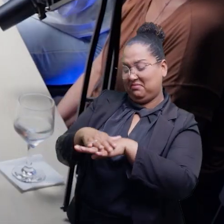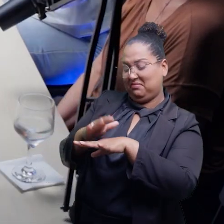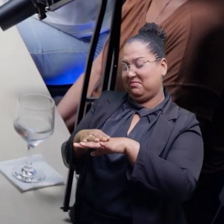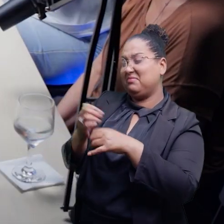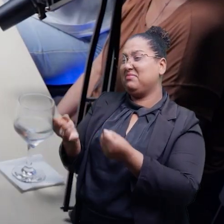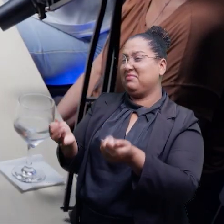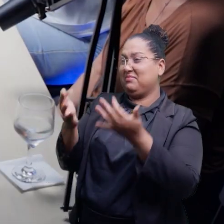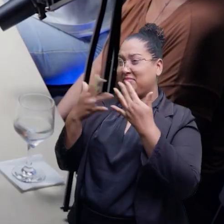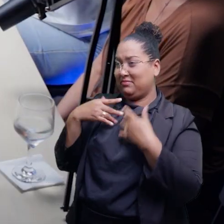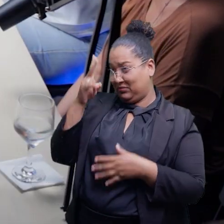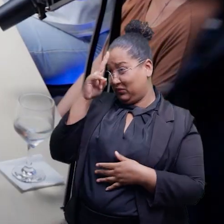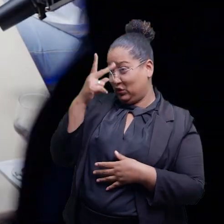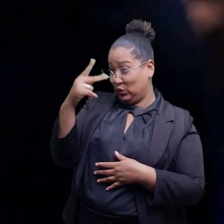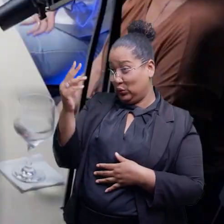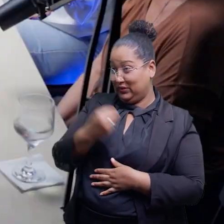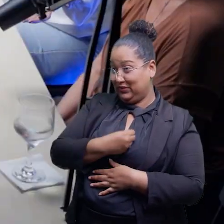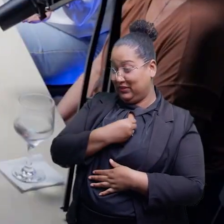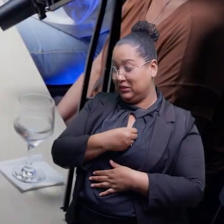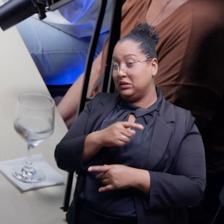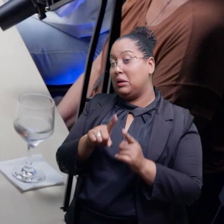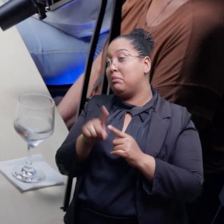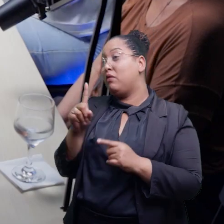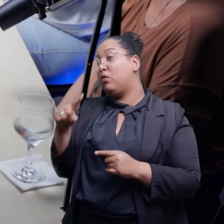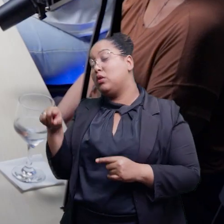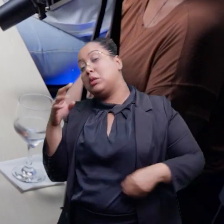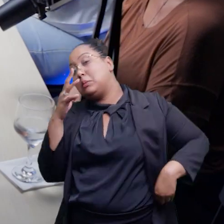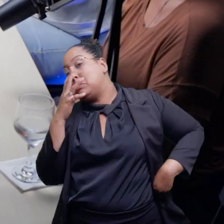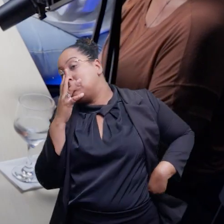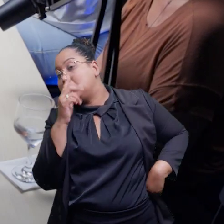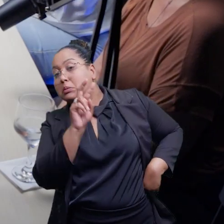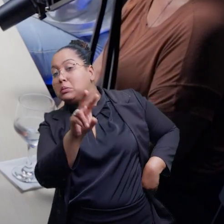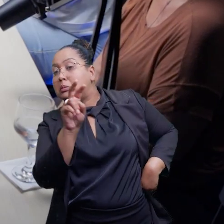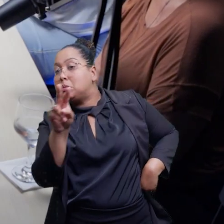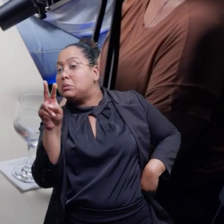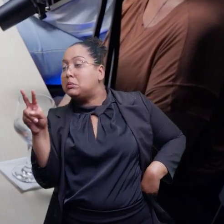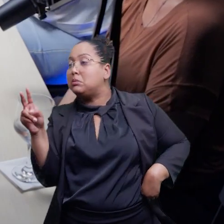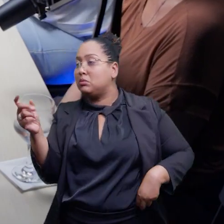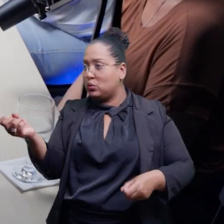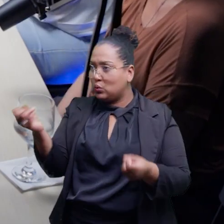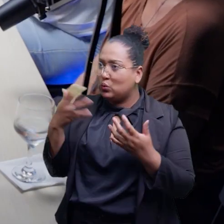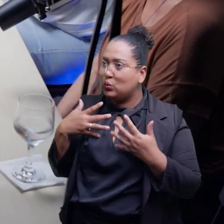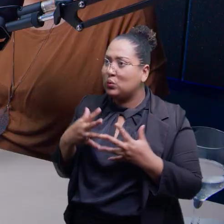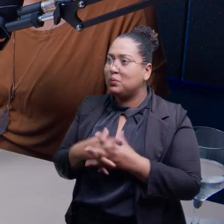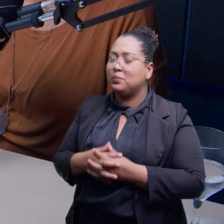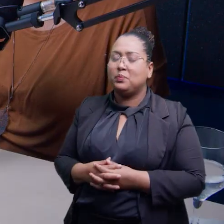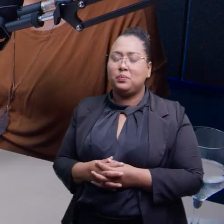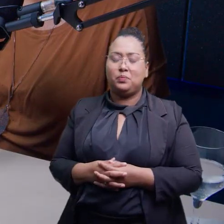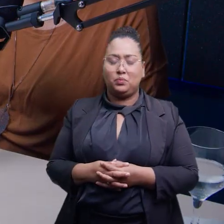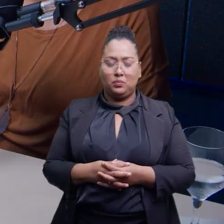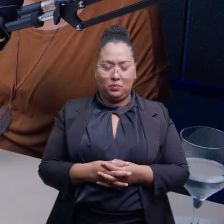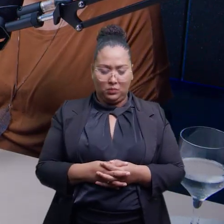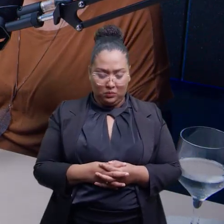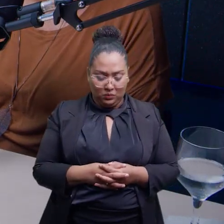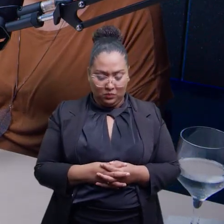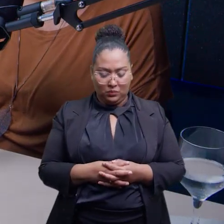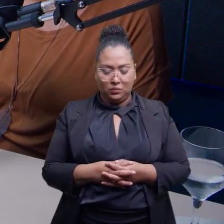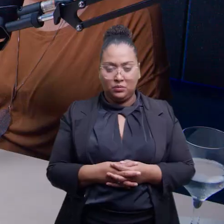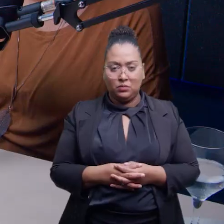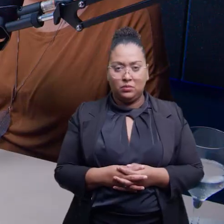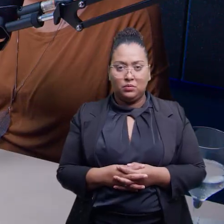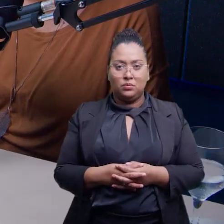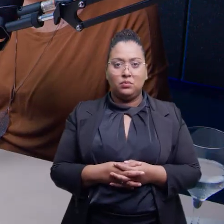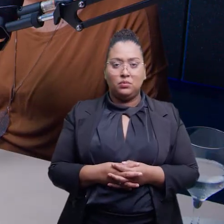que você da sua vida e também do que você vivencia lá no conviver. Eu acho que é importante